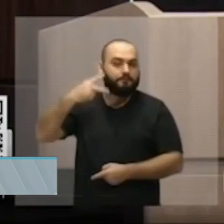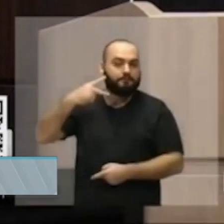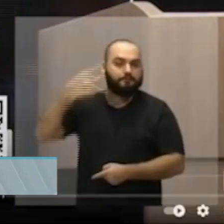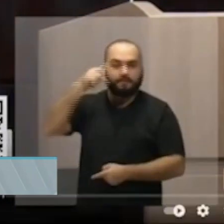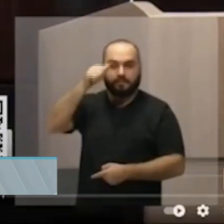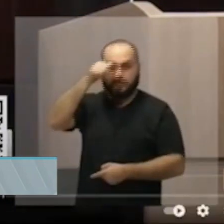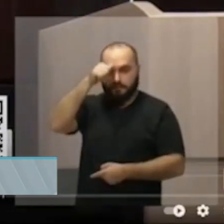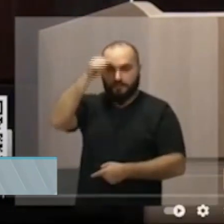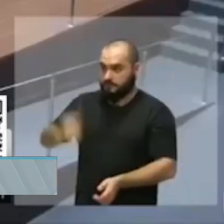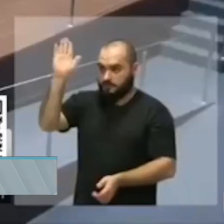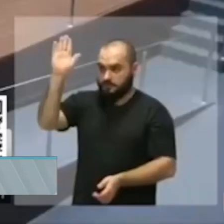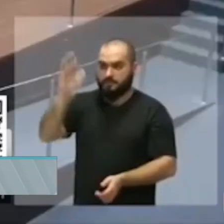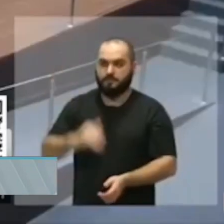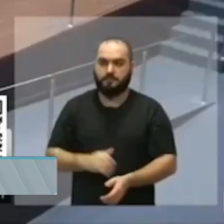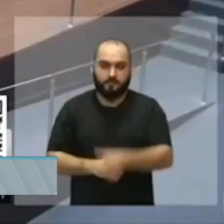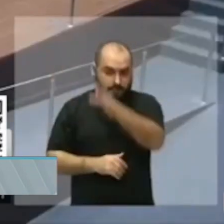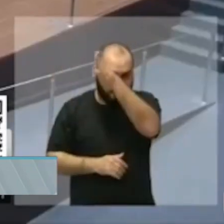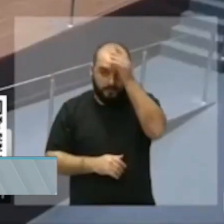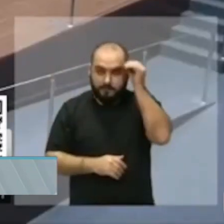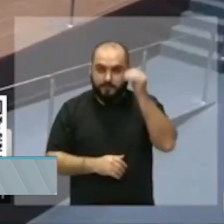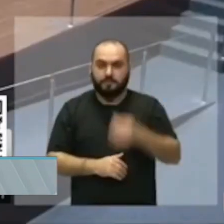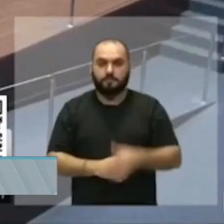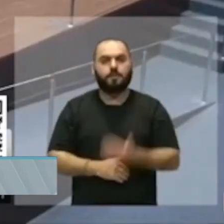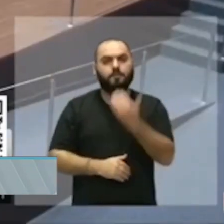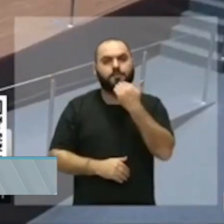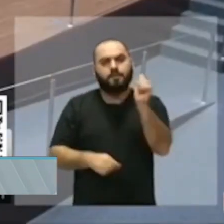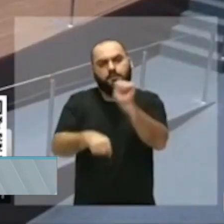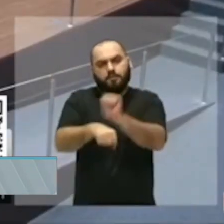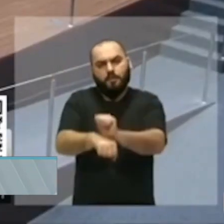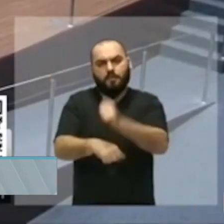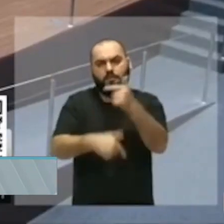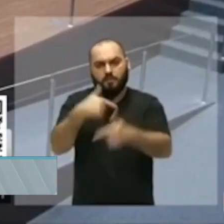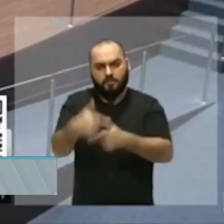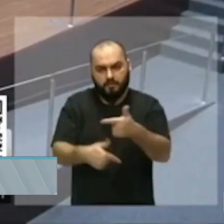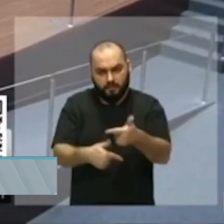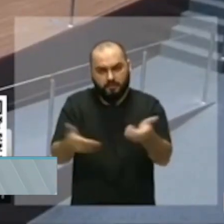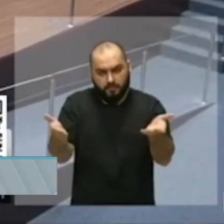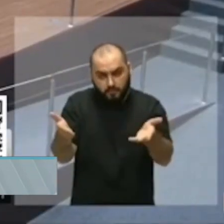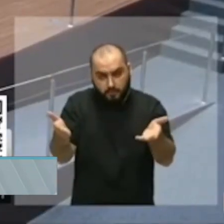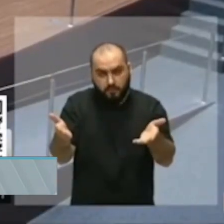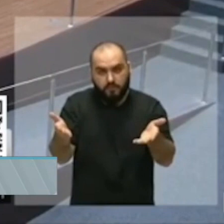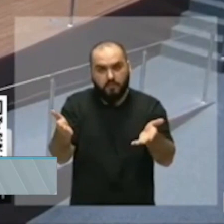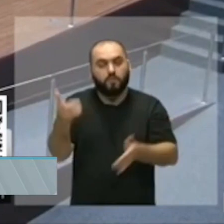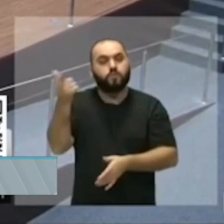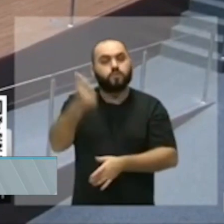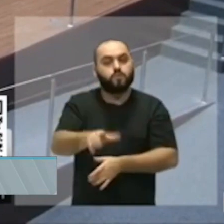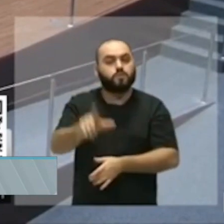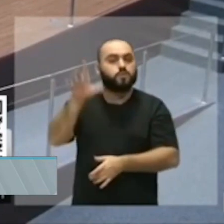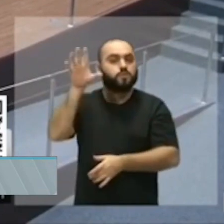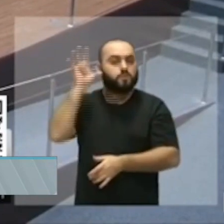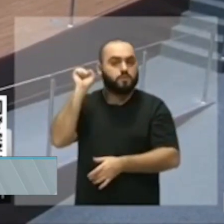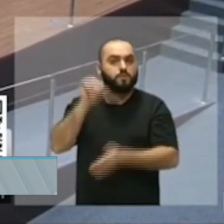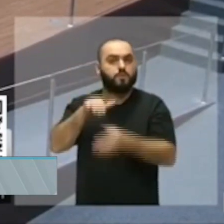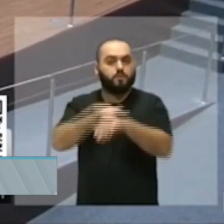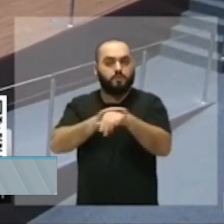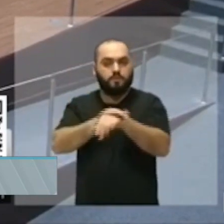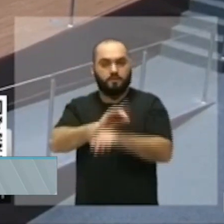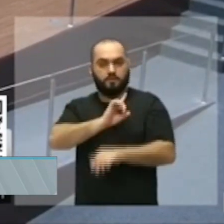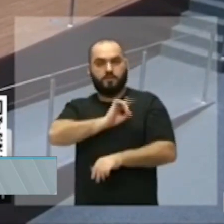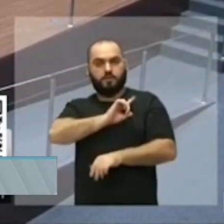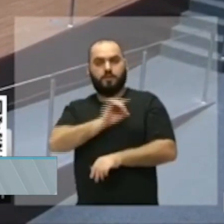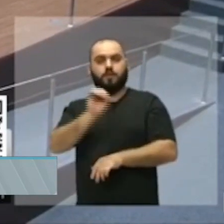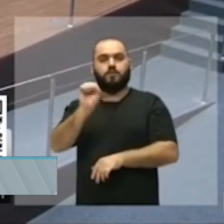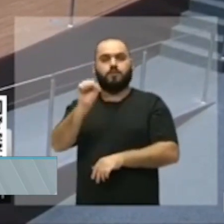Partido Republicanos. O projeto obriga a prefeitura a realizar audiência pública antes de reajustar a base de cálculo e